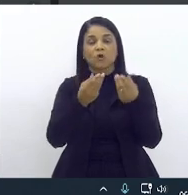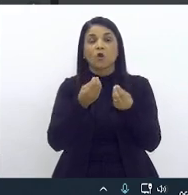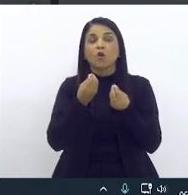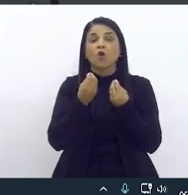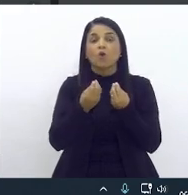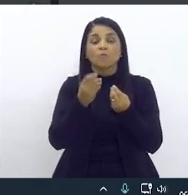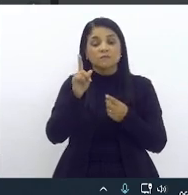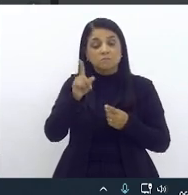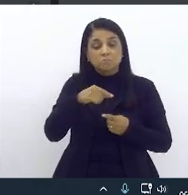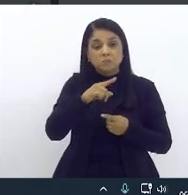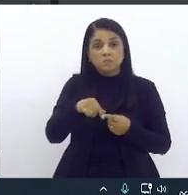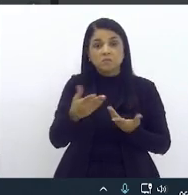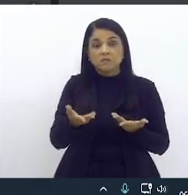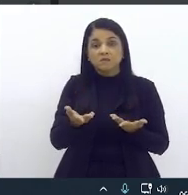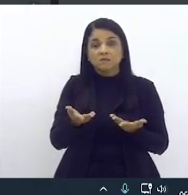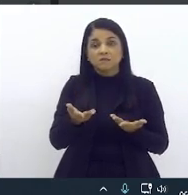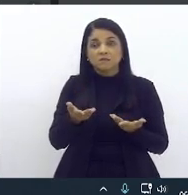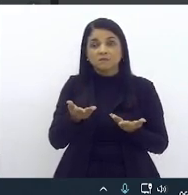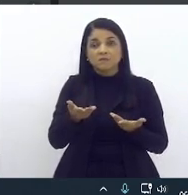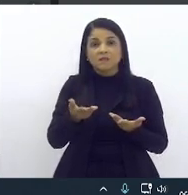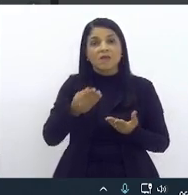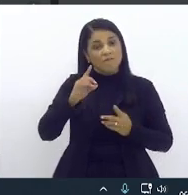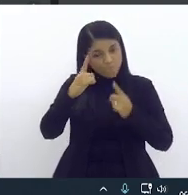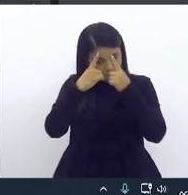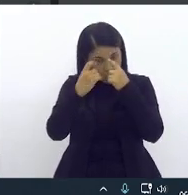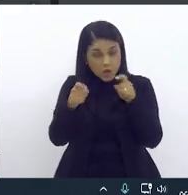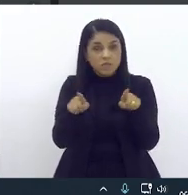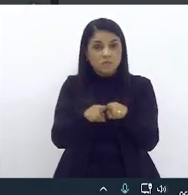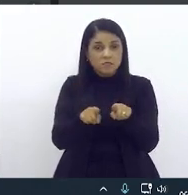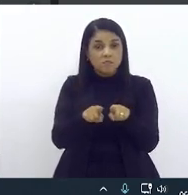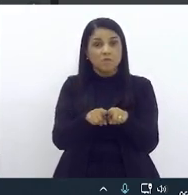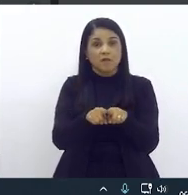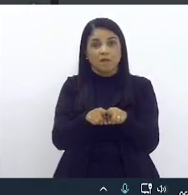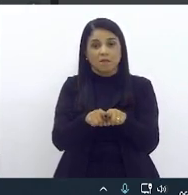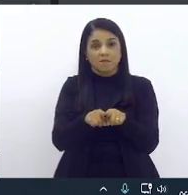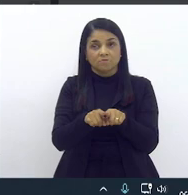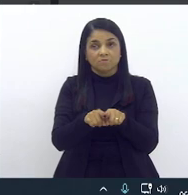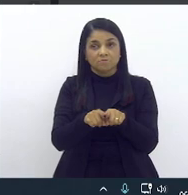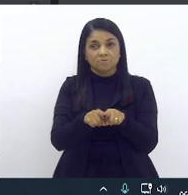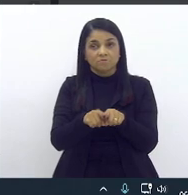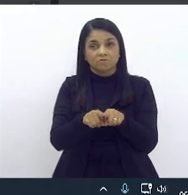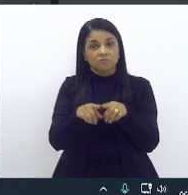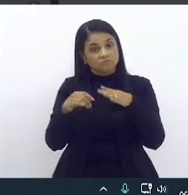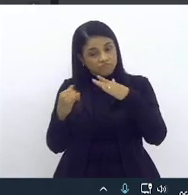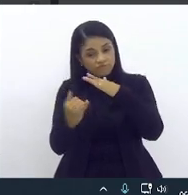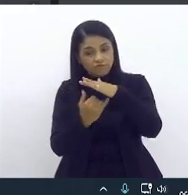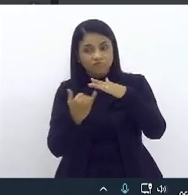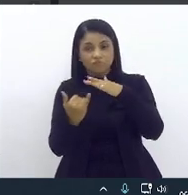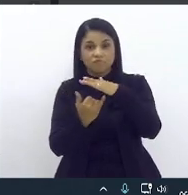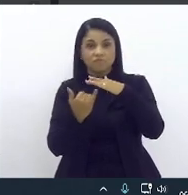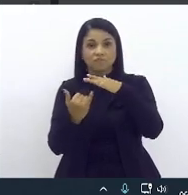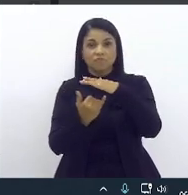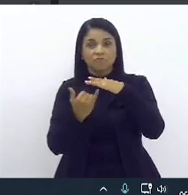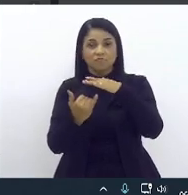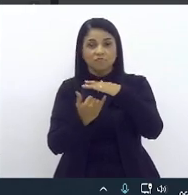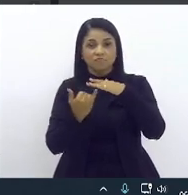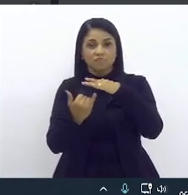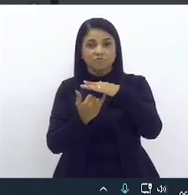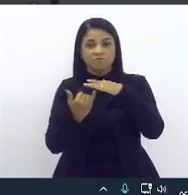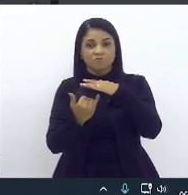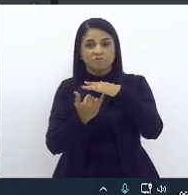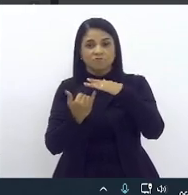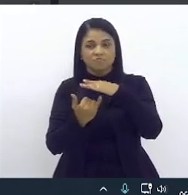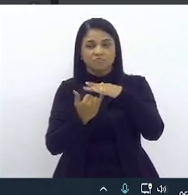educação, isso também é uma violência, e é uma violência institucional, que tem